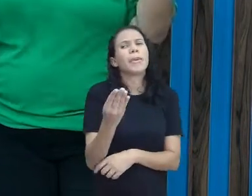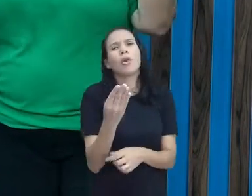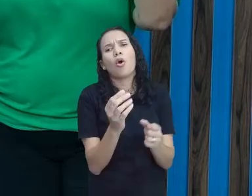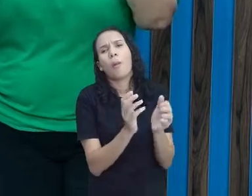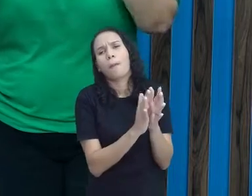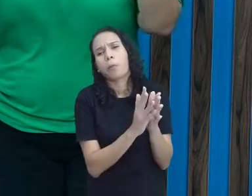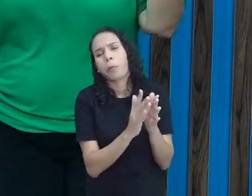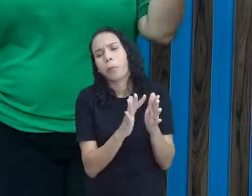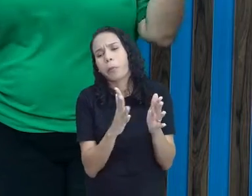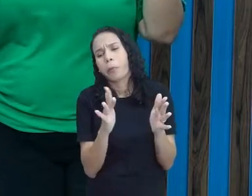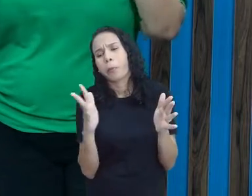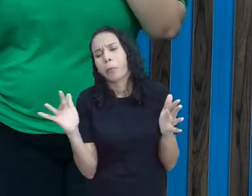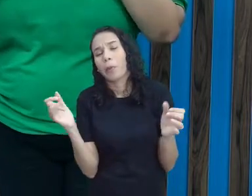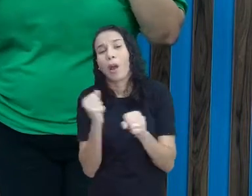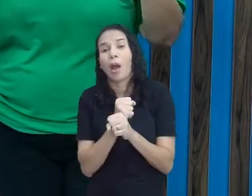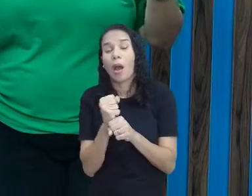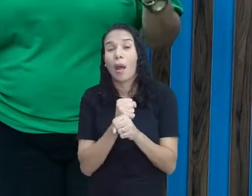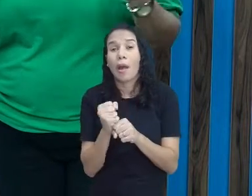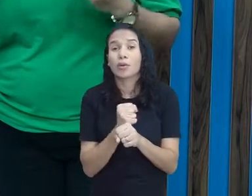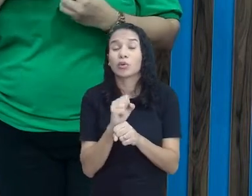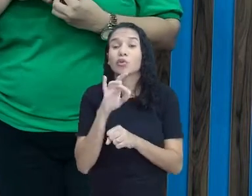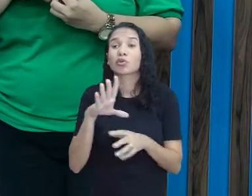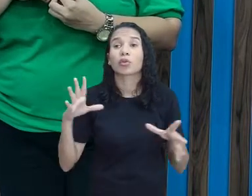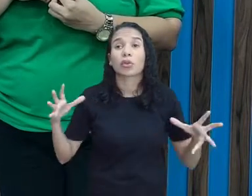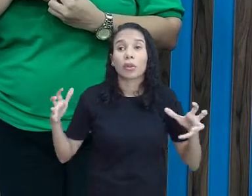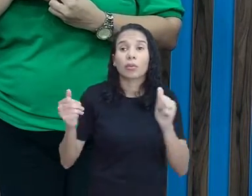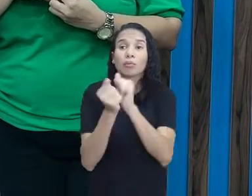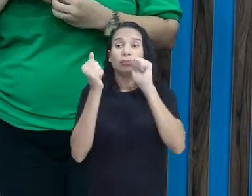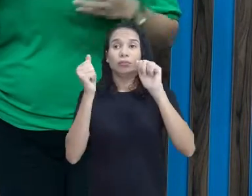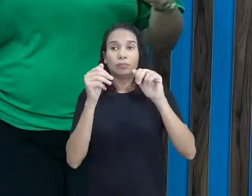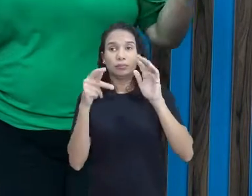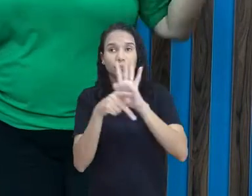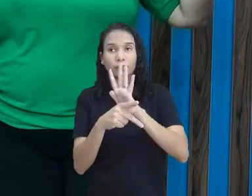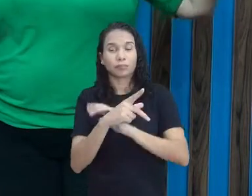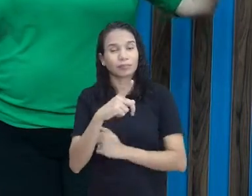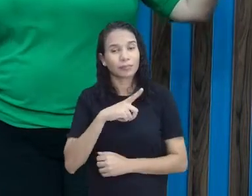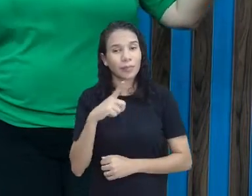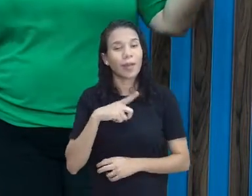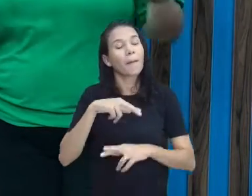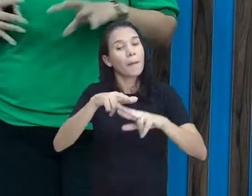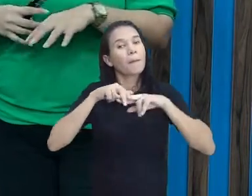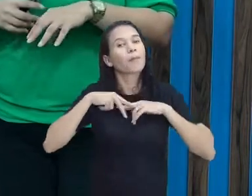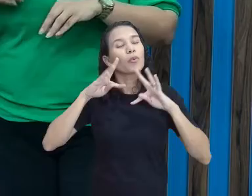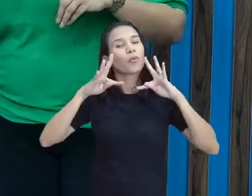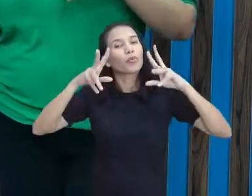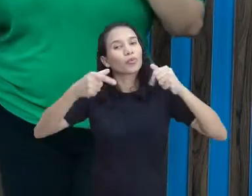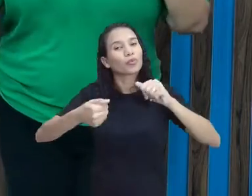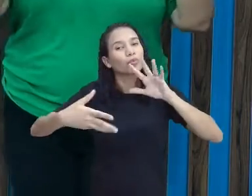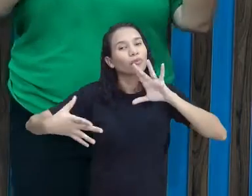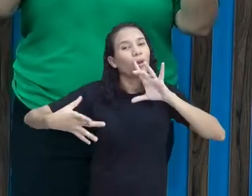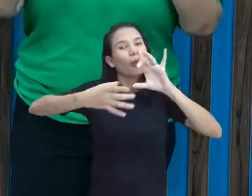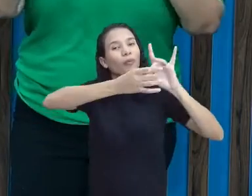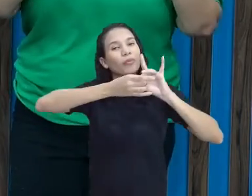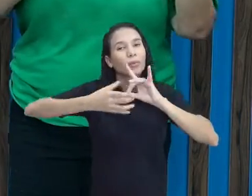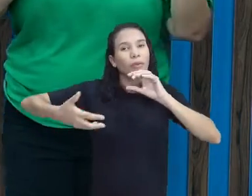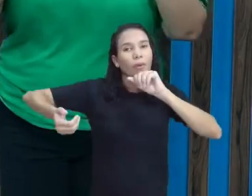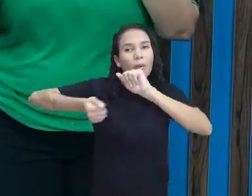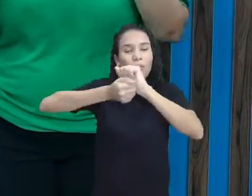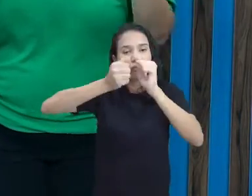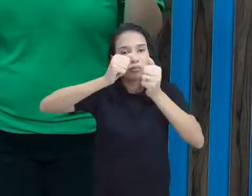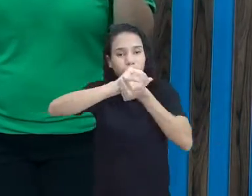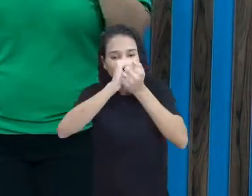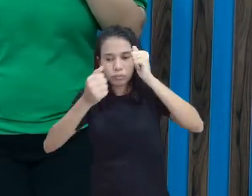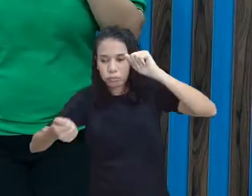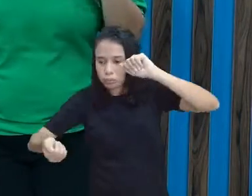anos, né, só nessa história da fusão, tá certo? Então, todos os átomos vão se fundindo